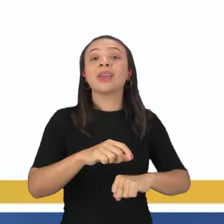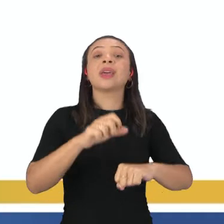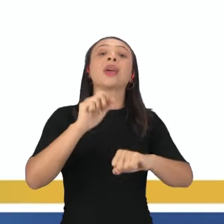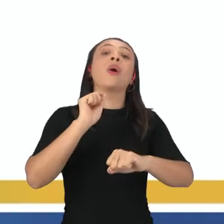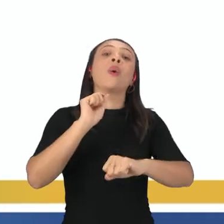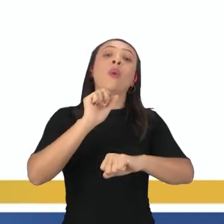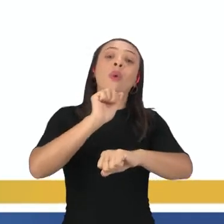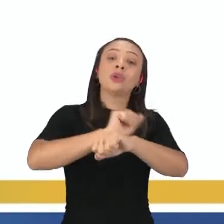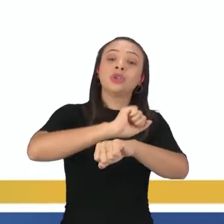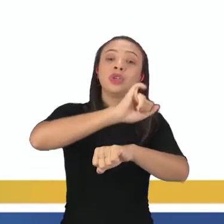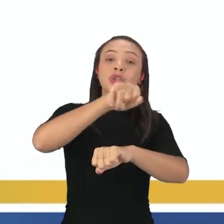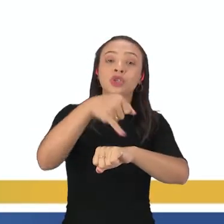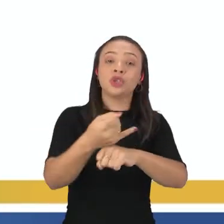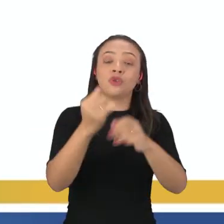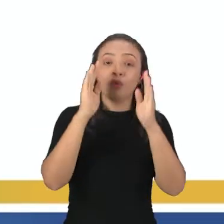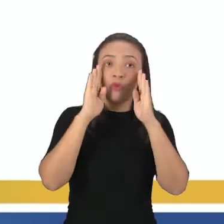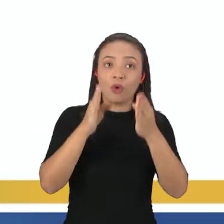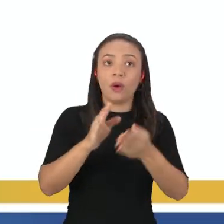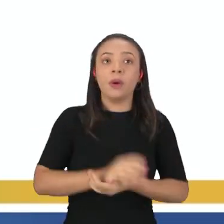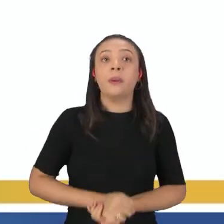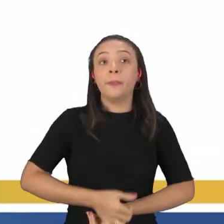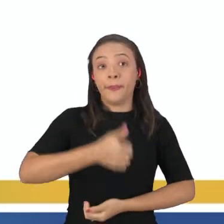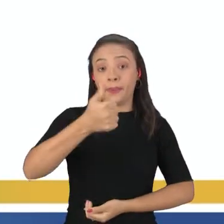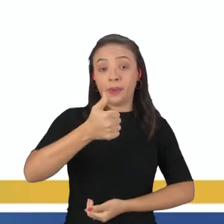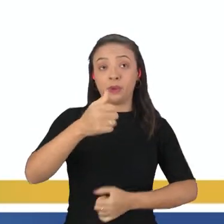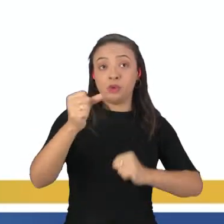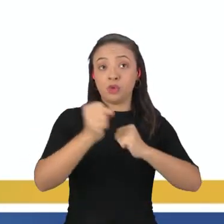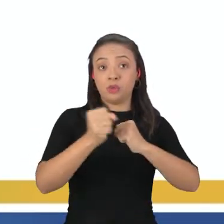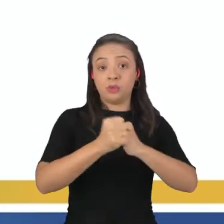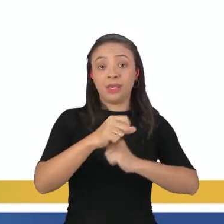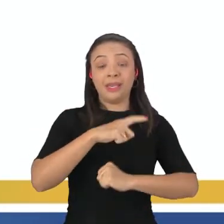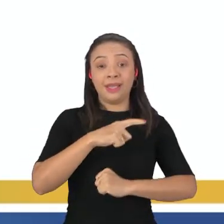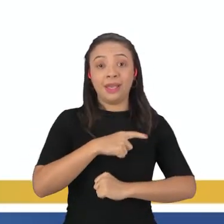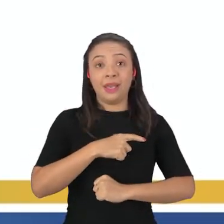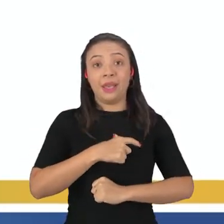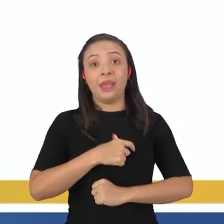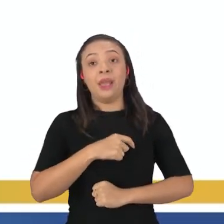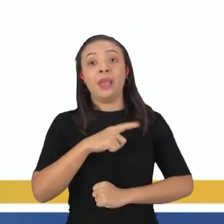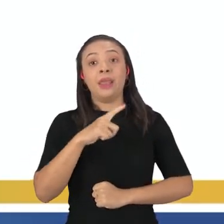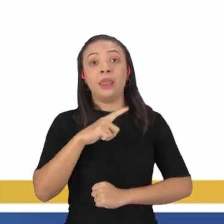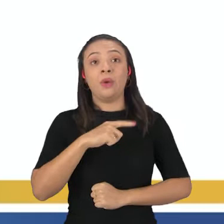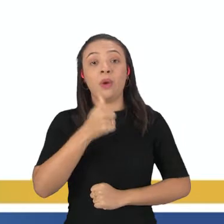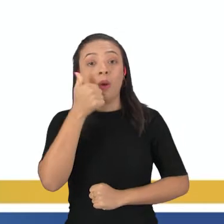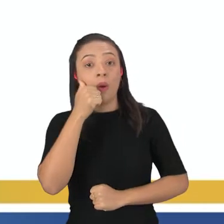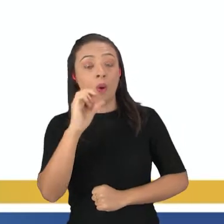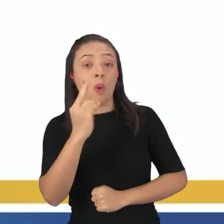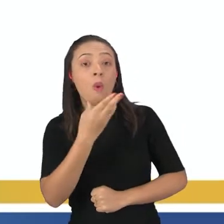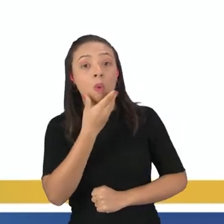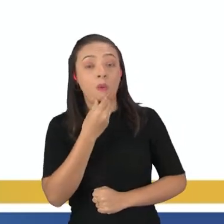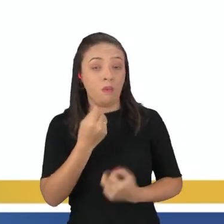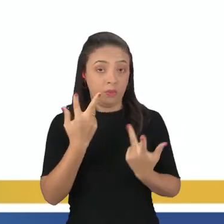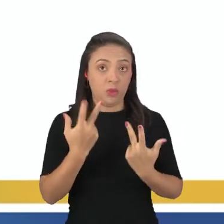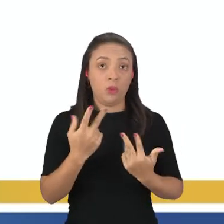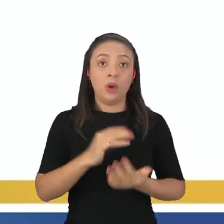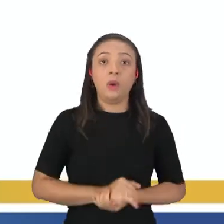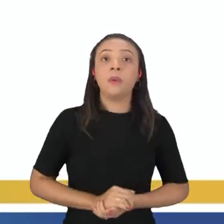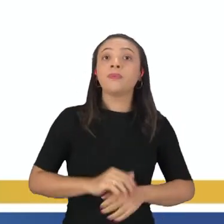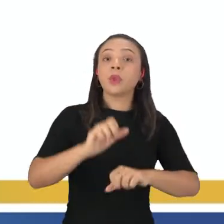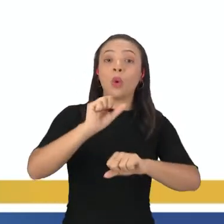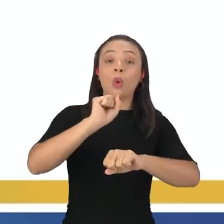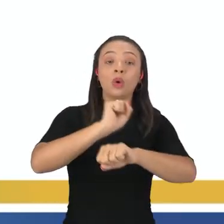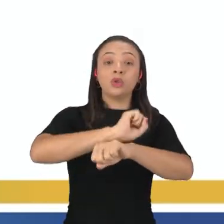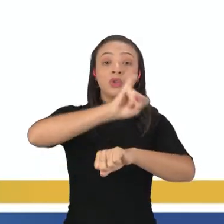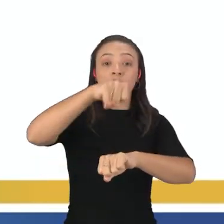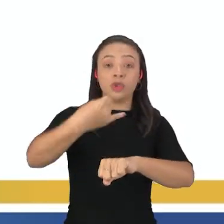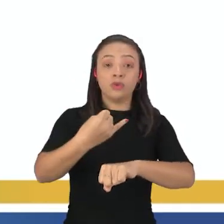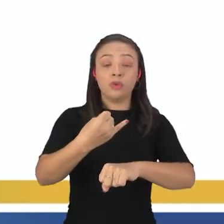se referir. Primeiro, o substantivo do mesmo gênero. Quando o substantivo é de mesmo gênero, o adjetivo